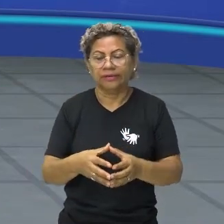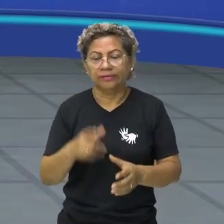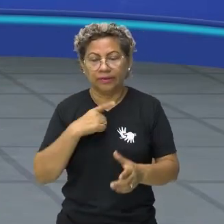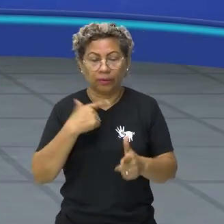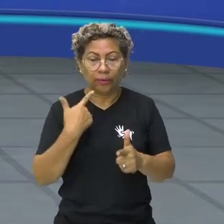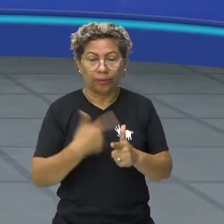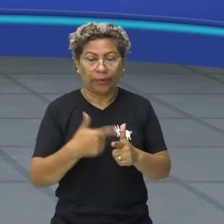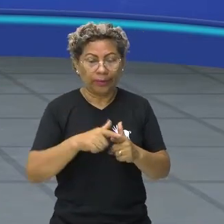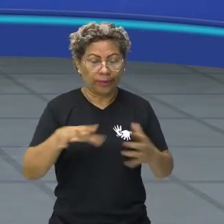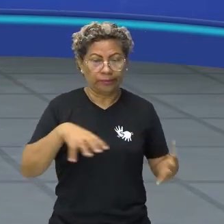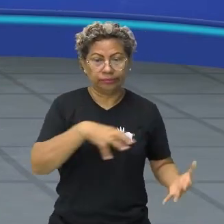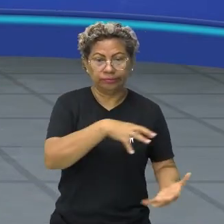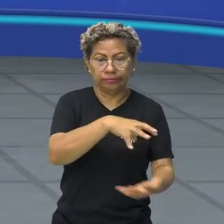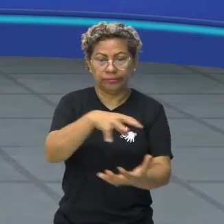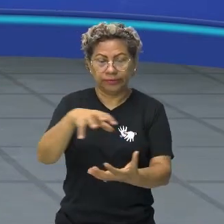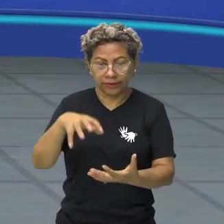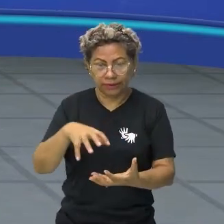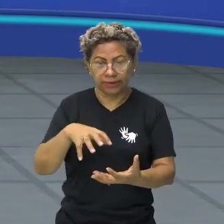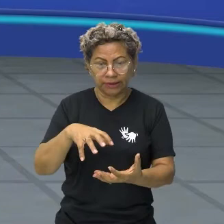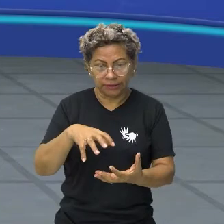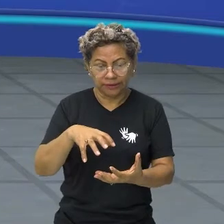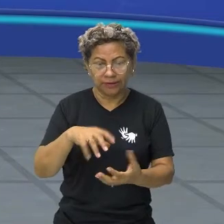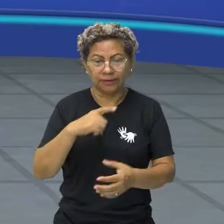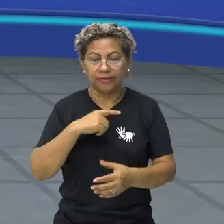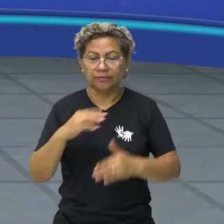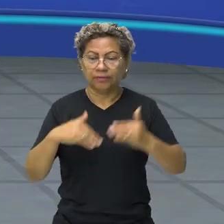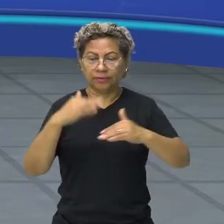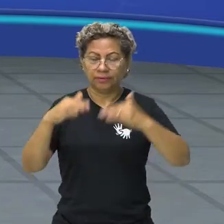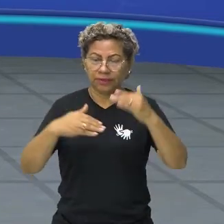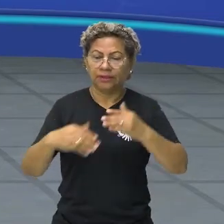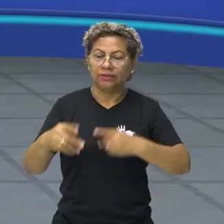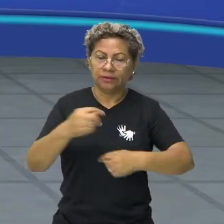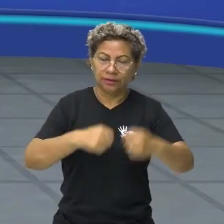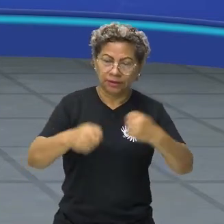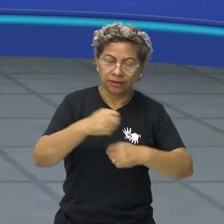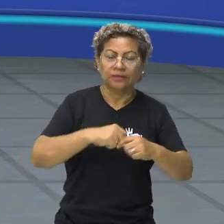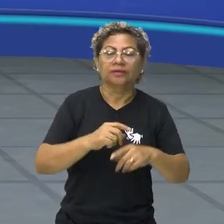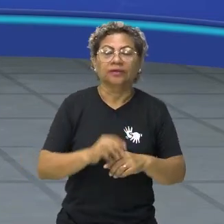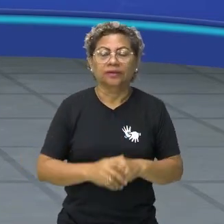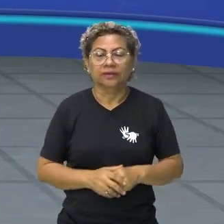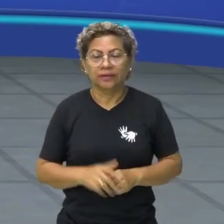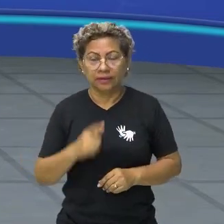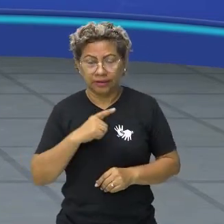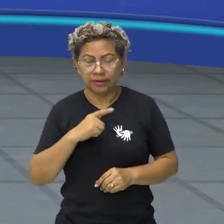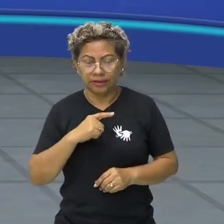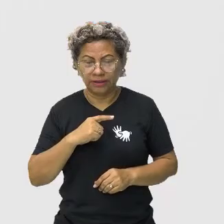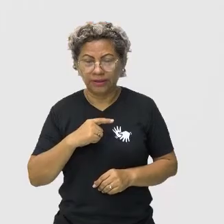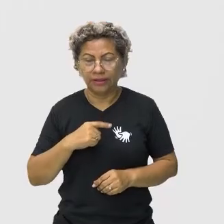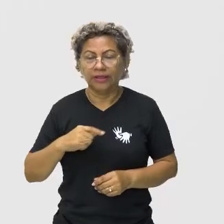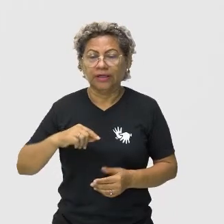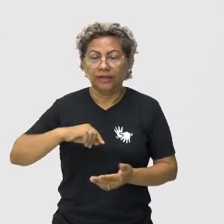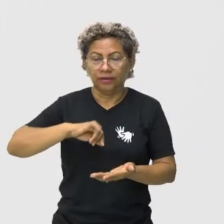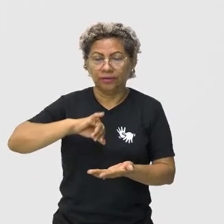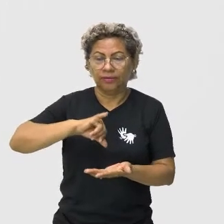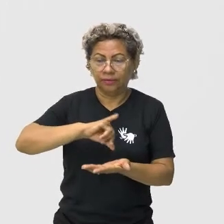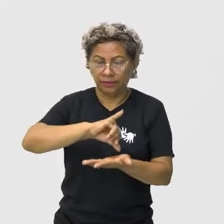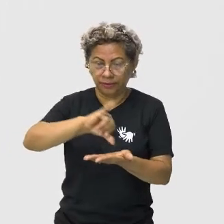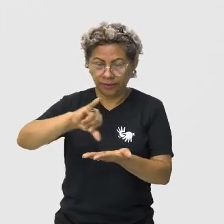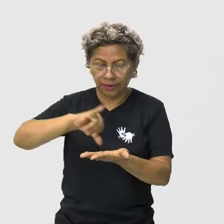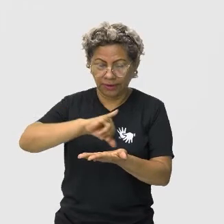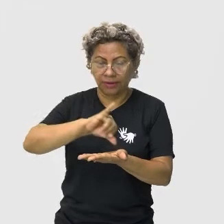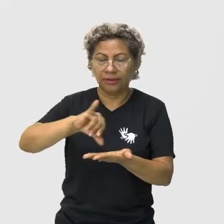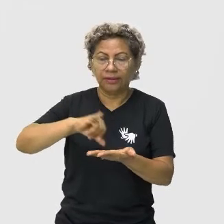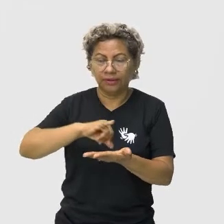atualmente e no processo econômico que vai estar ligado ao capitalismo. E quais vão ser esses pontos negativos? Olha só, a gente